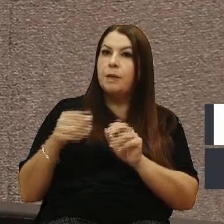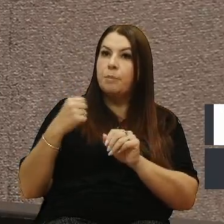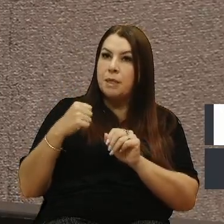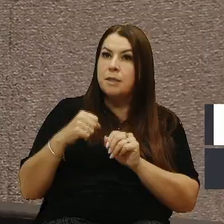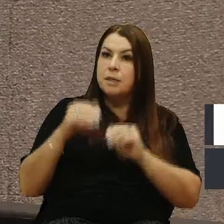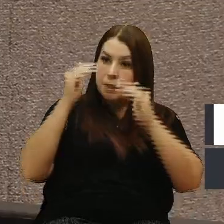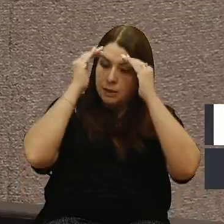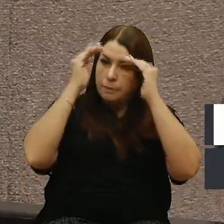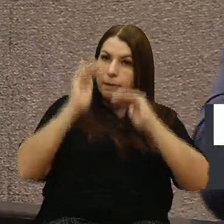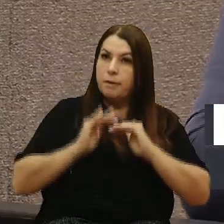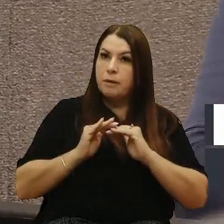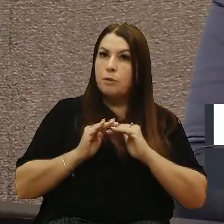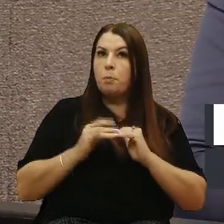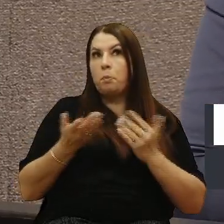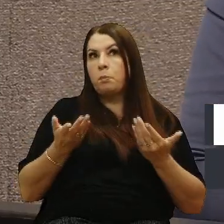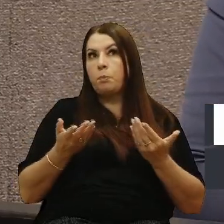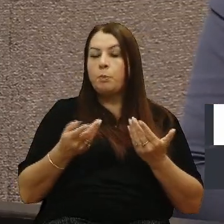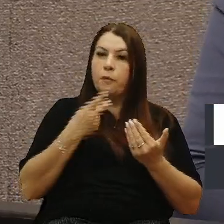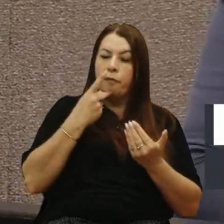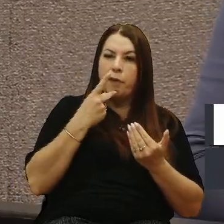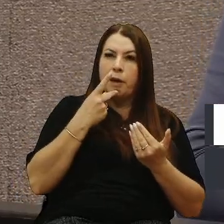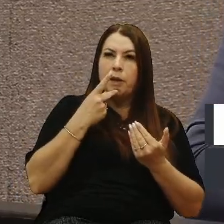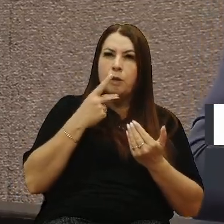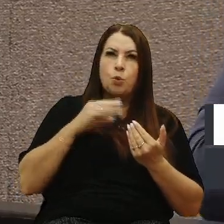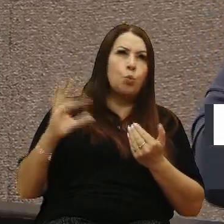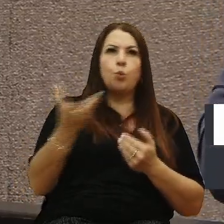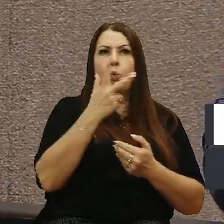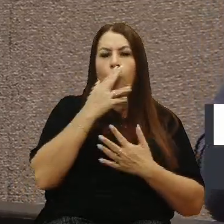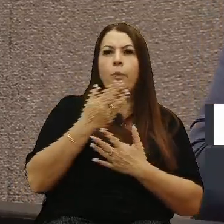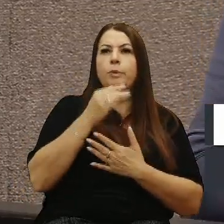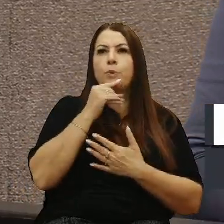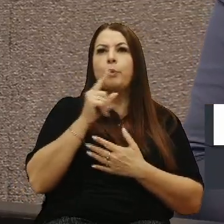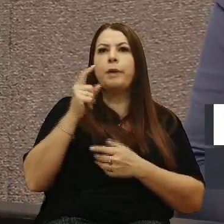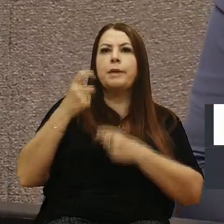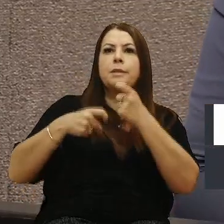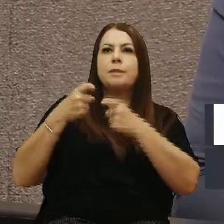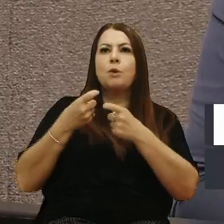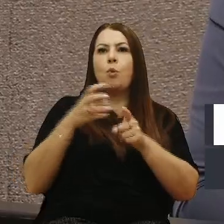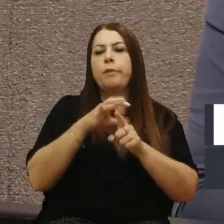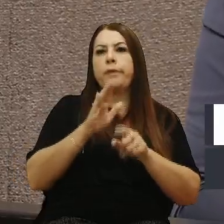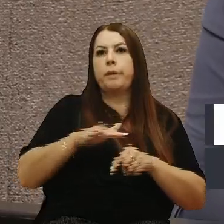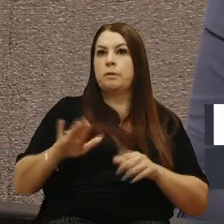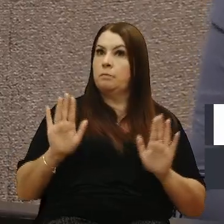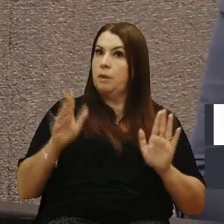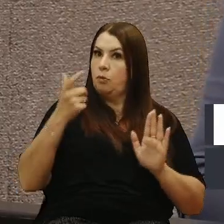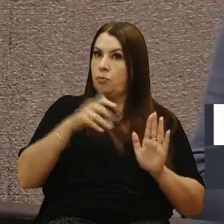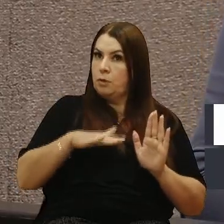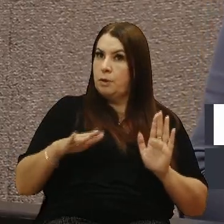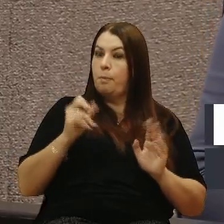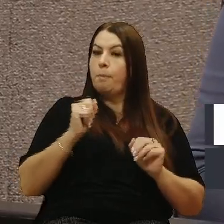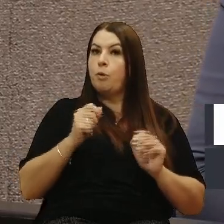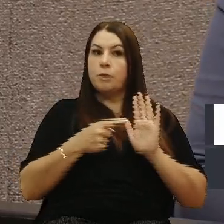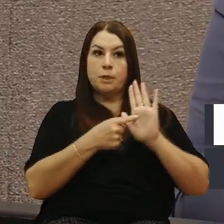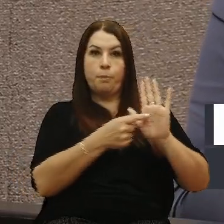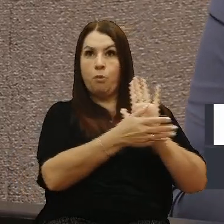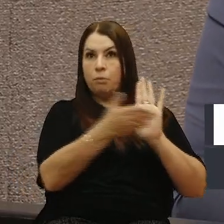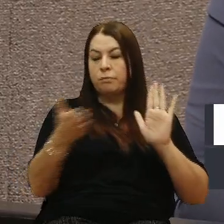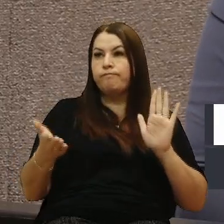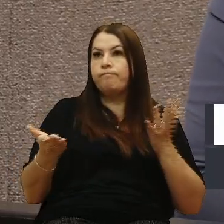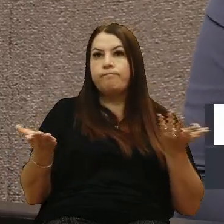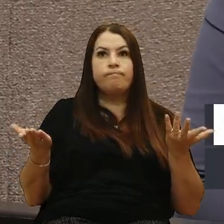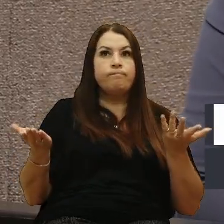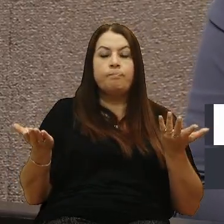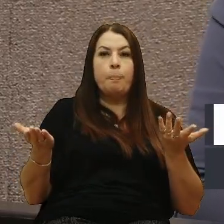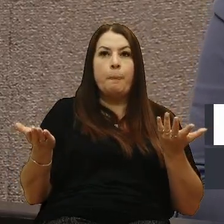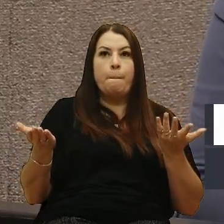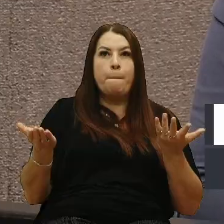ser respeitados. Porque daqui a pouco nós começamos a relativizar o que é sexualização contra a criança. Poxa, eu acho que uma criança não pode ser exposta